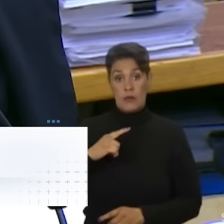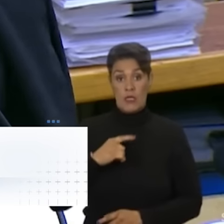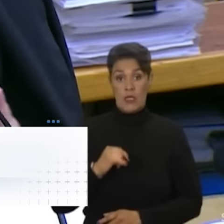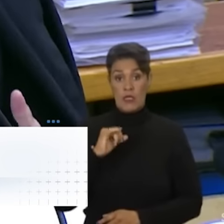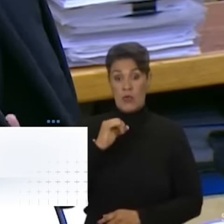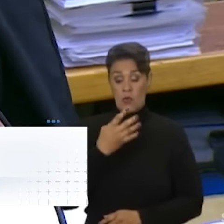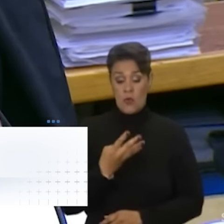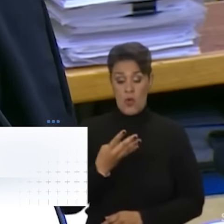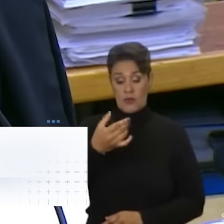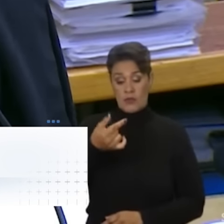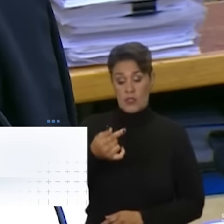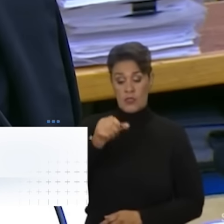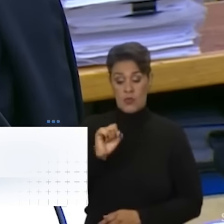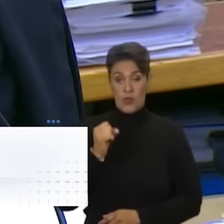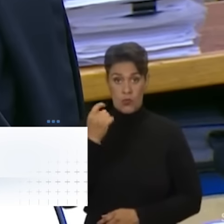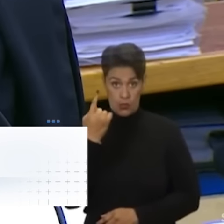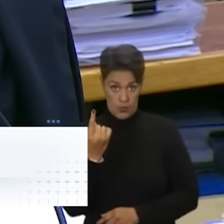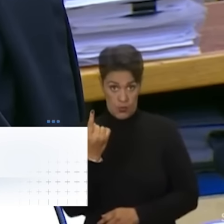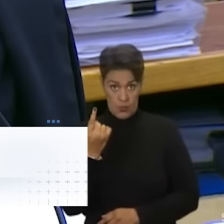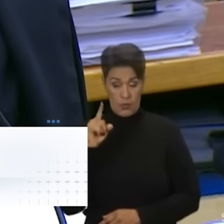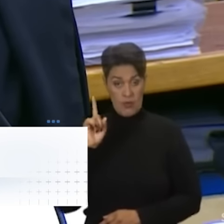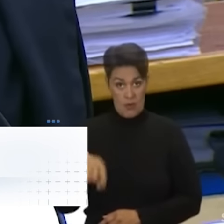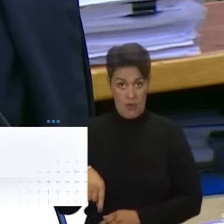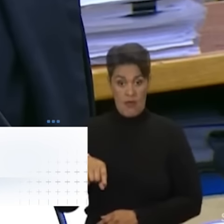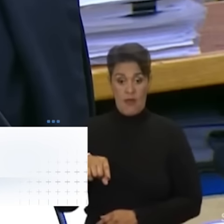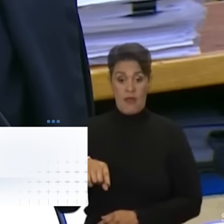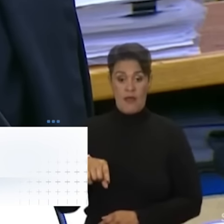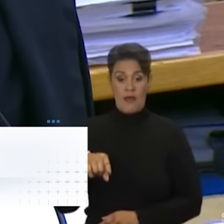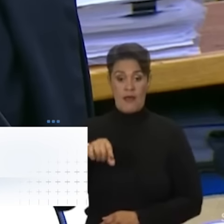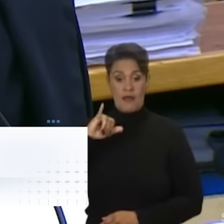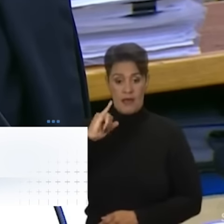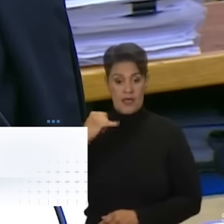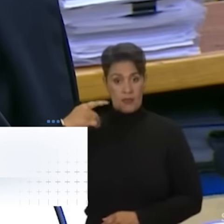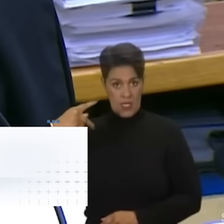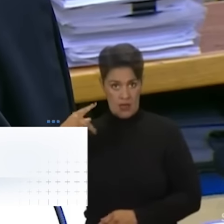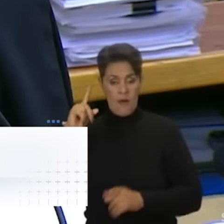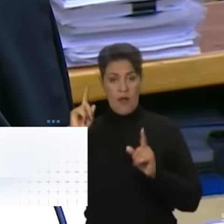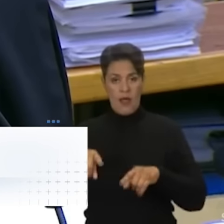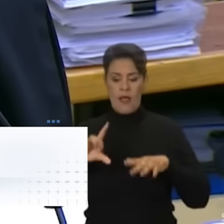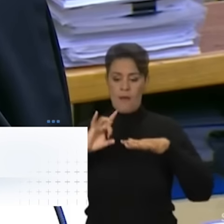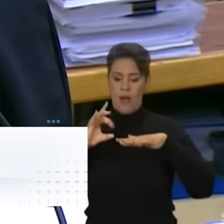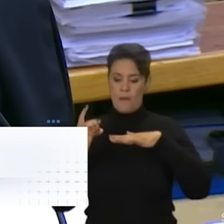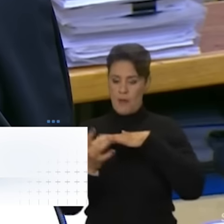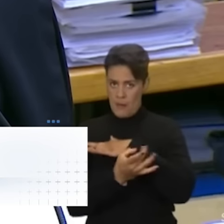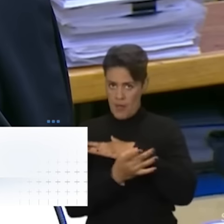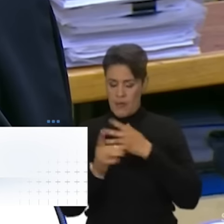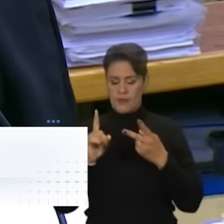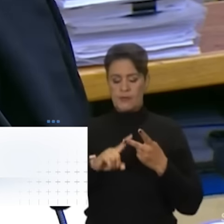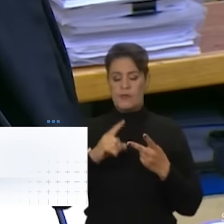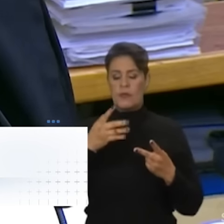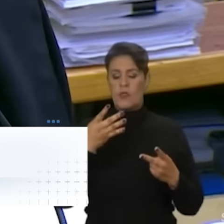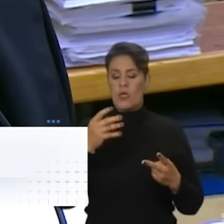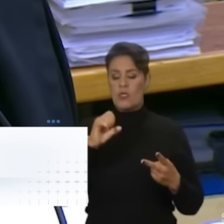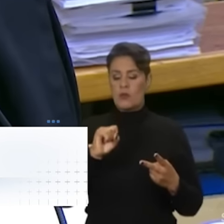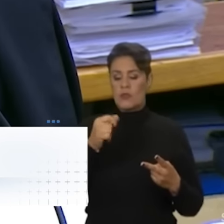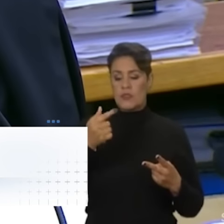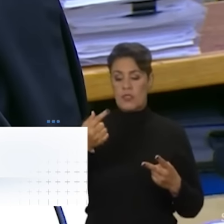4781, conhecido na mídia como inquérito das fake news, e o inquérito 4878,